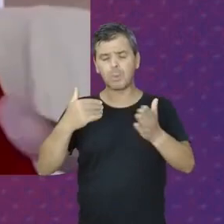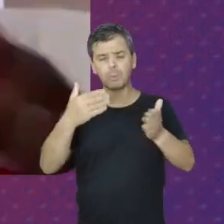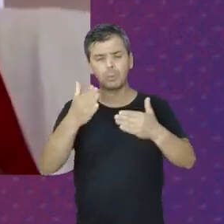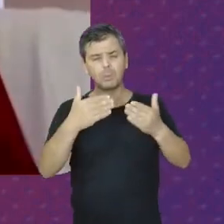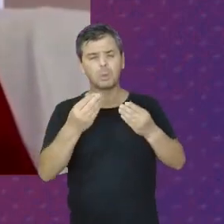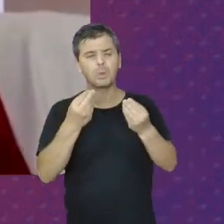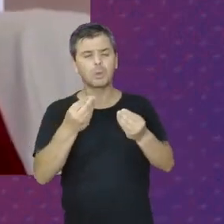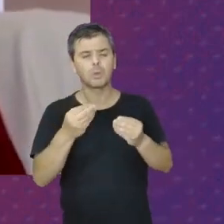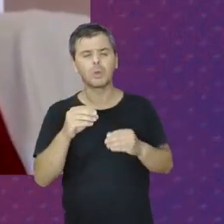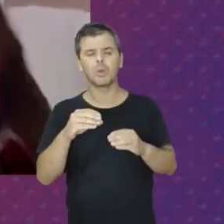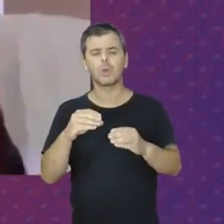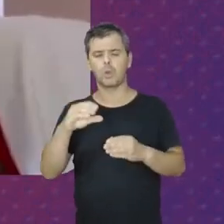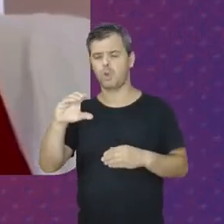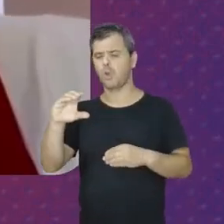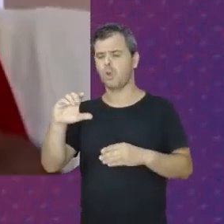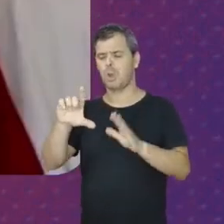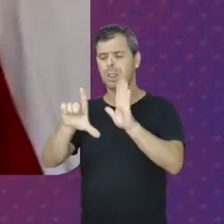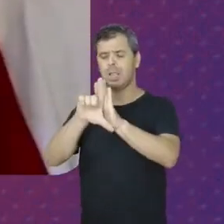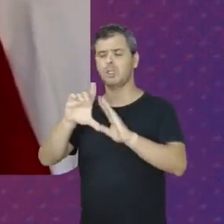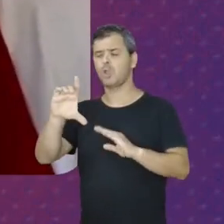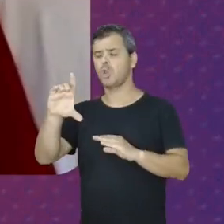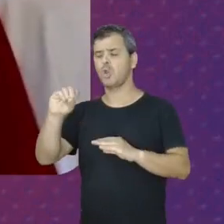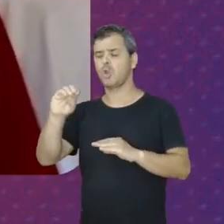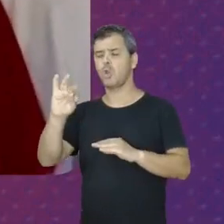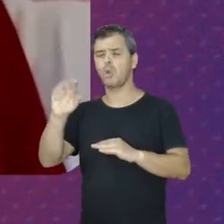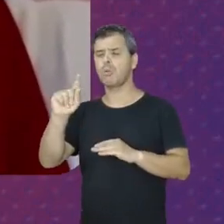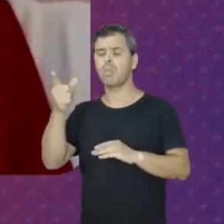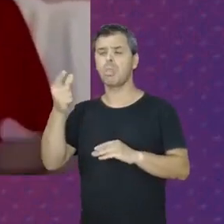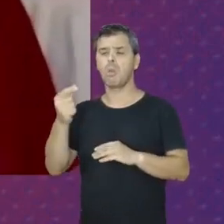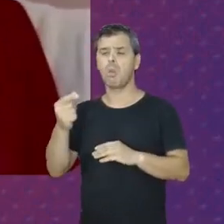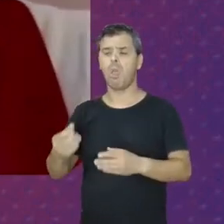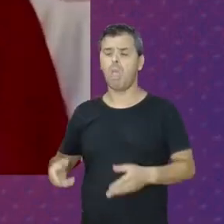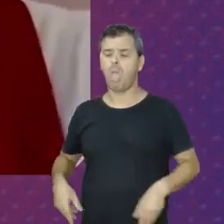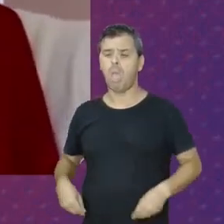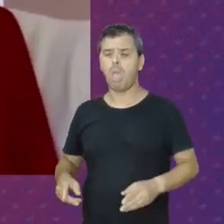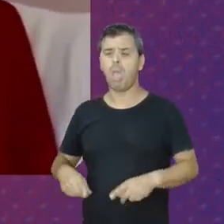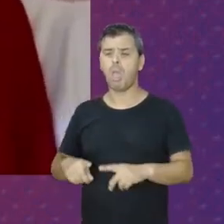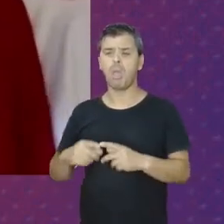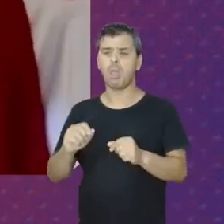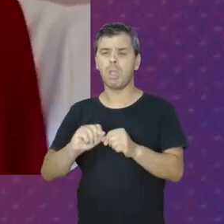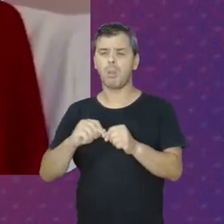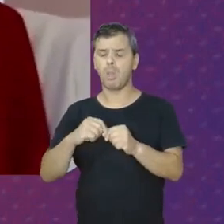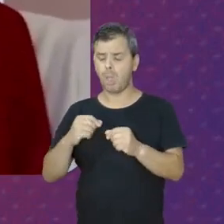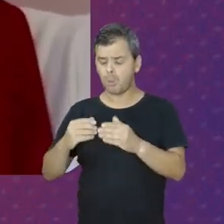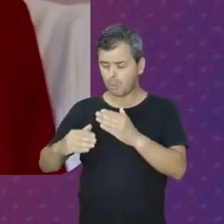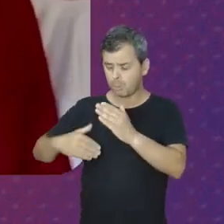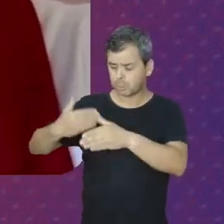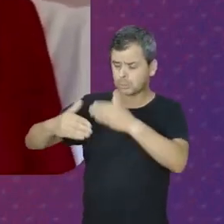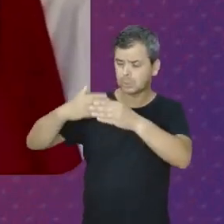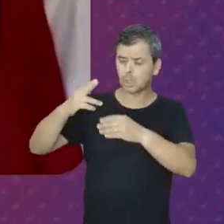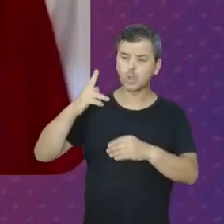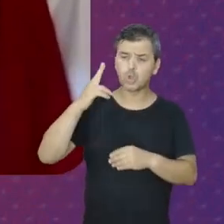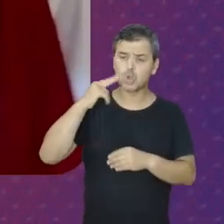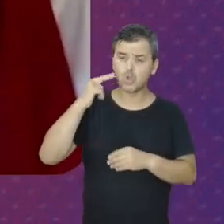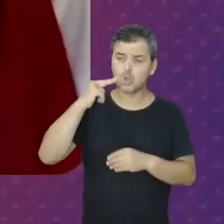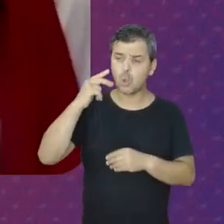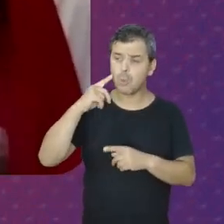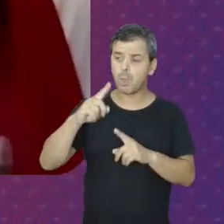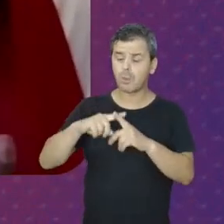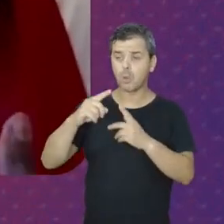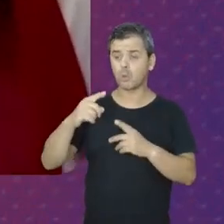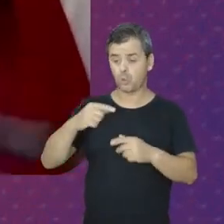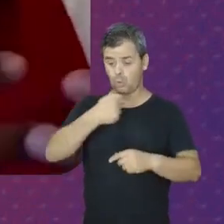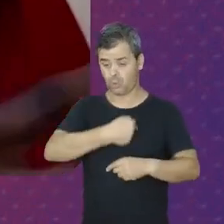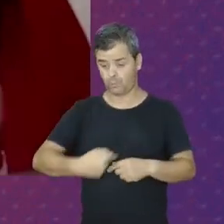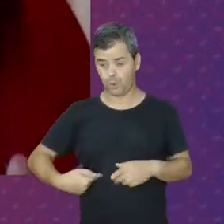sobre cotas. Cotas não é esmola. Cota é um processo natural de um governo que